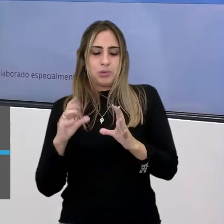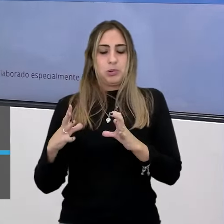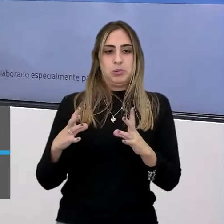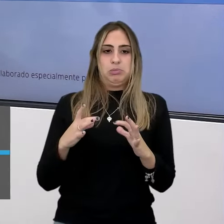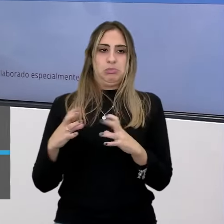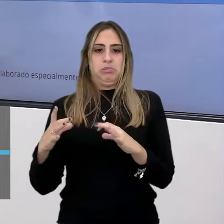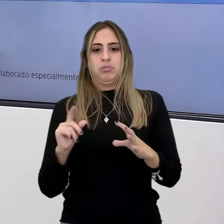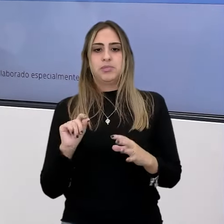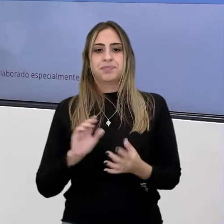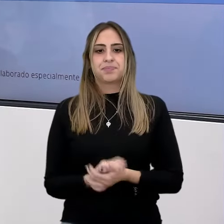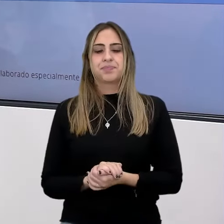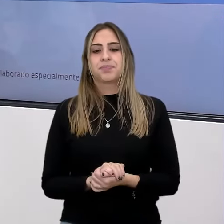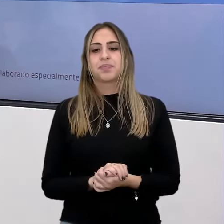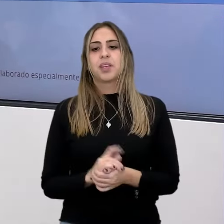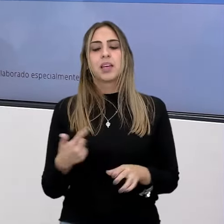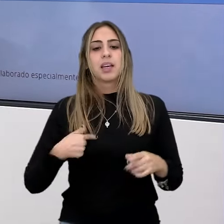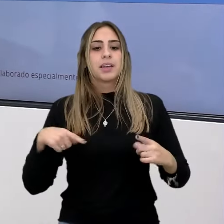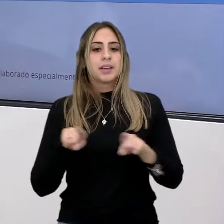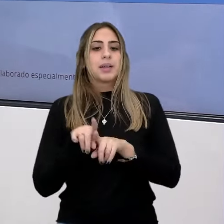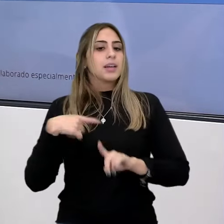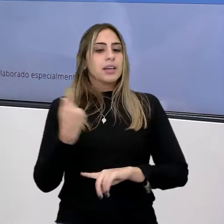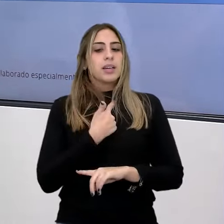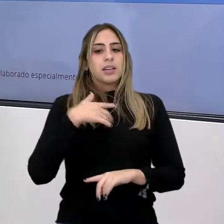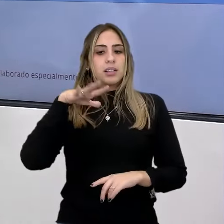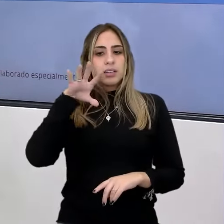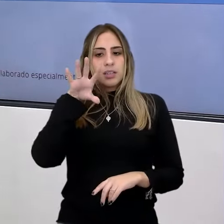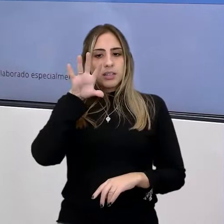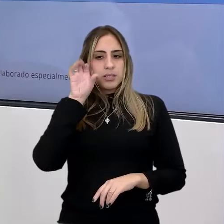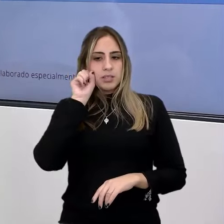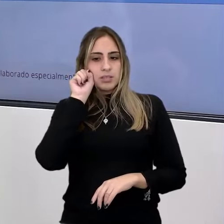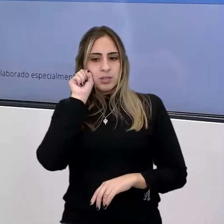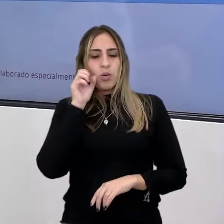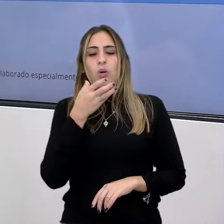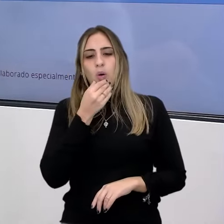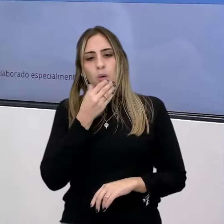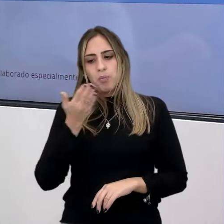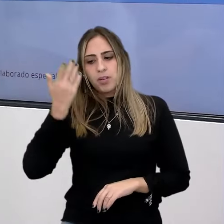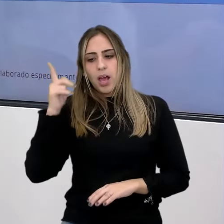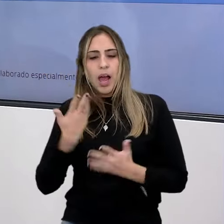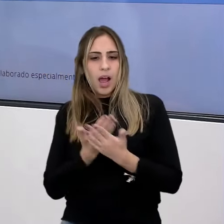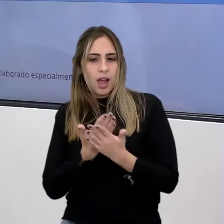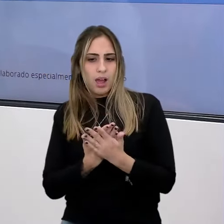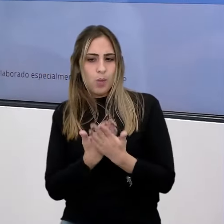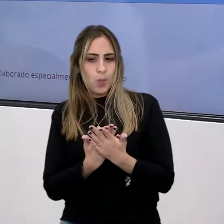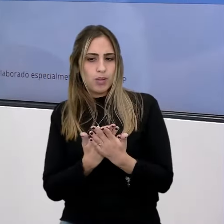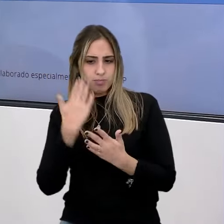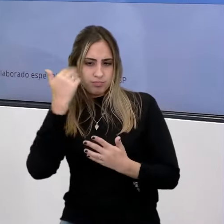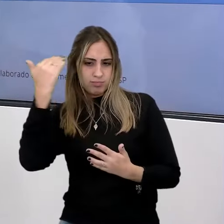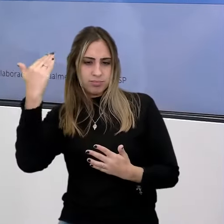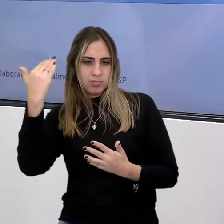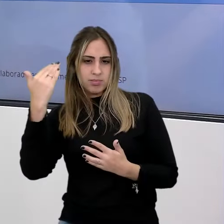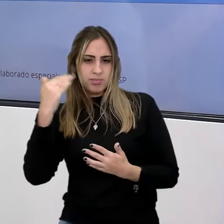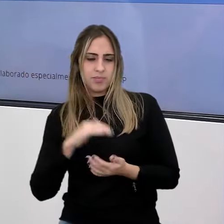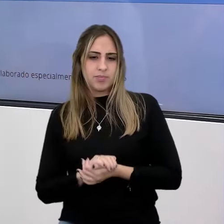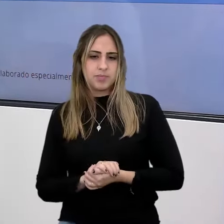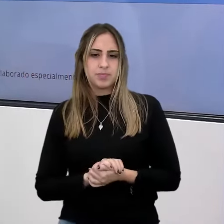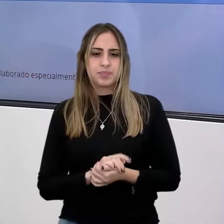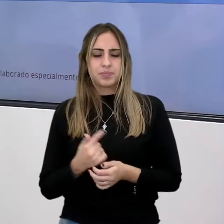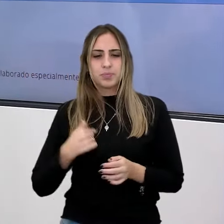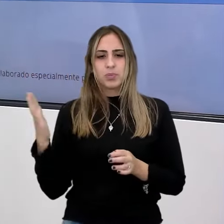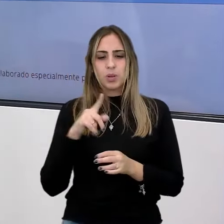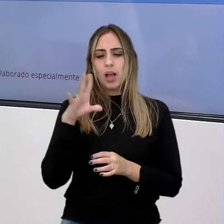certo certo Inclusive a gente ouviu Chamber na aula quando a gente falou sobre música erudita